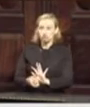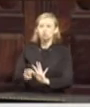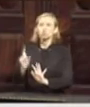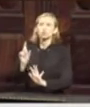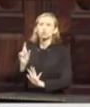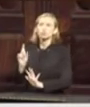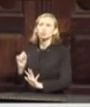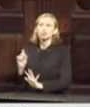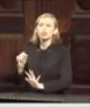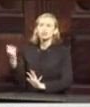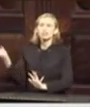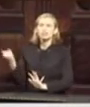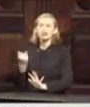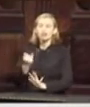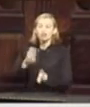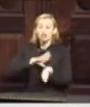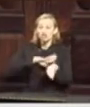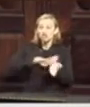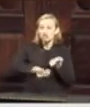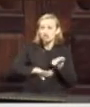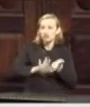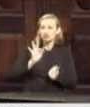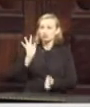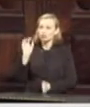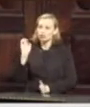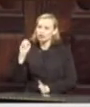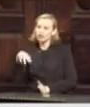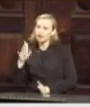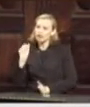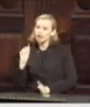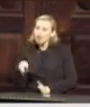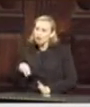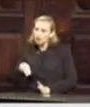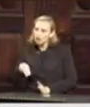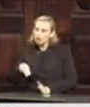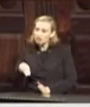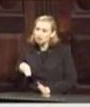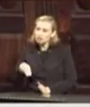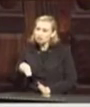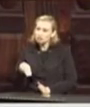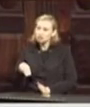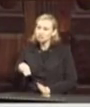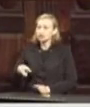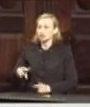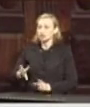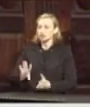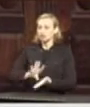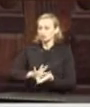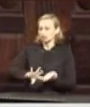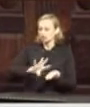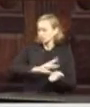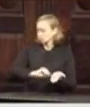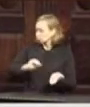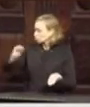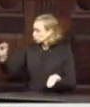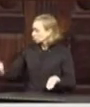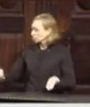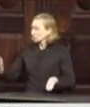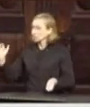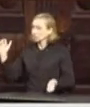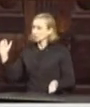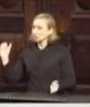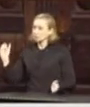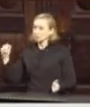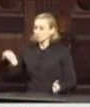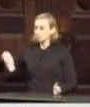vai tirar dinheiro do FECAM, que hoje deveria ser destinado ao meio ambiente, e vai colocar para a segurança